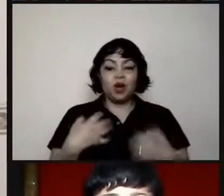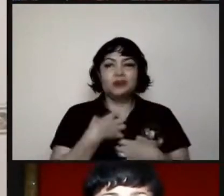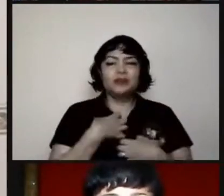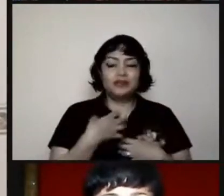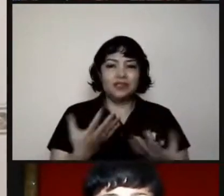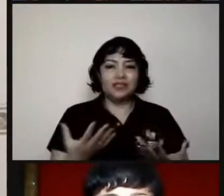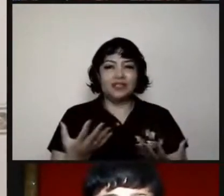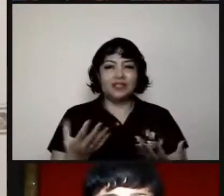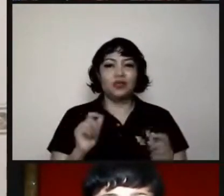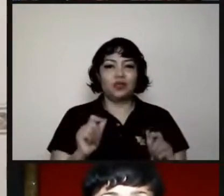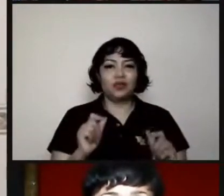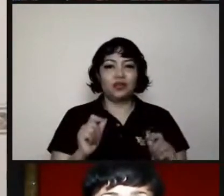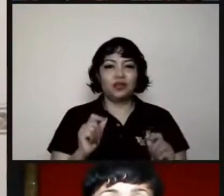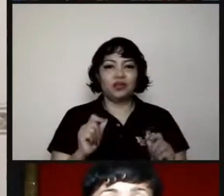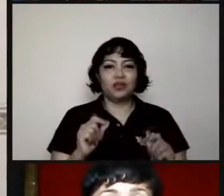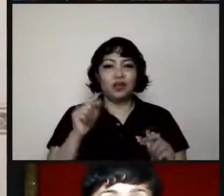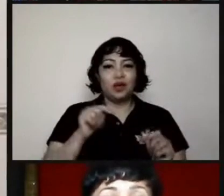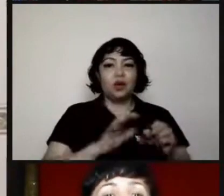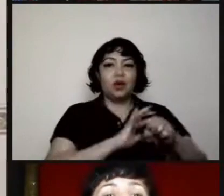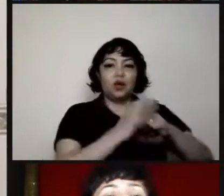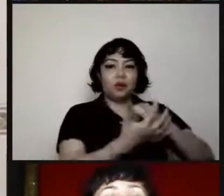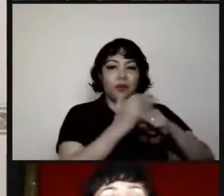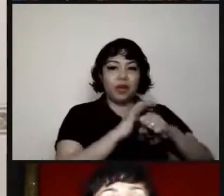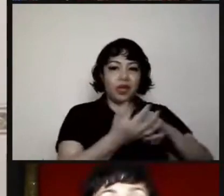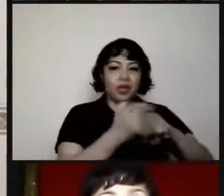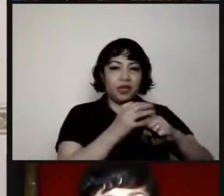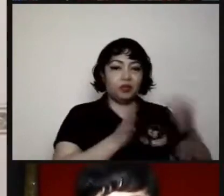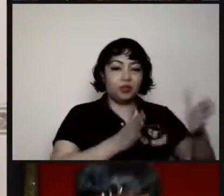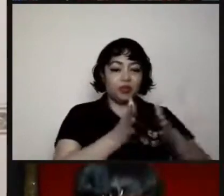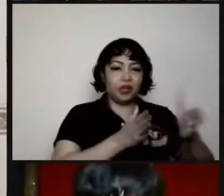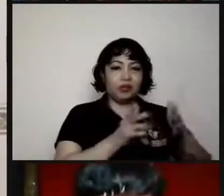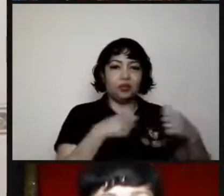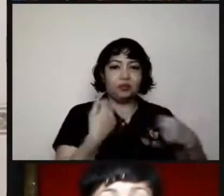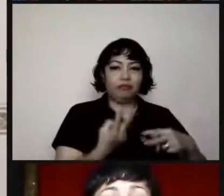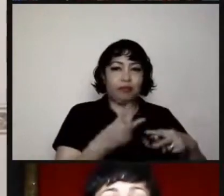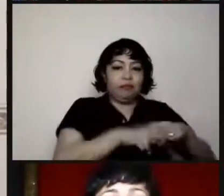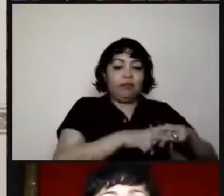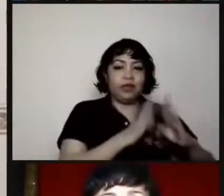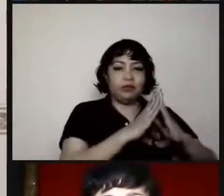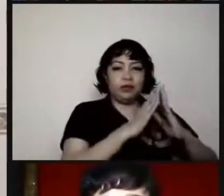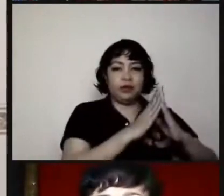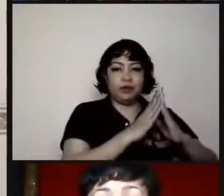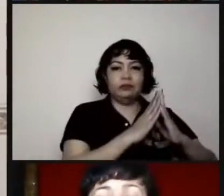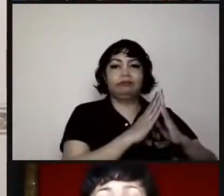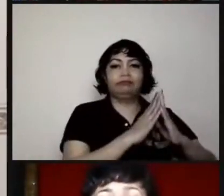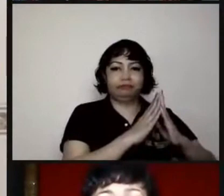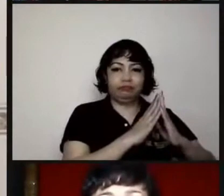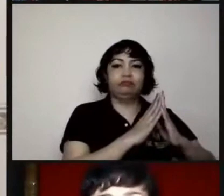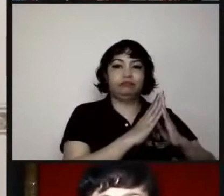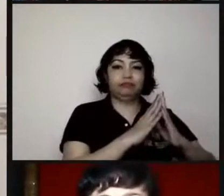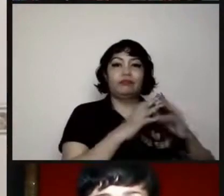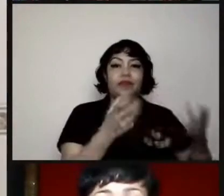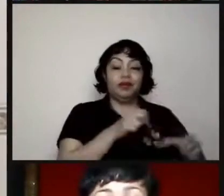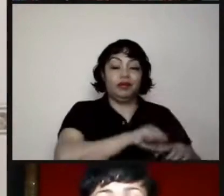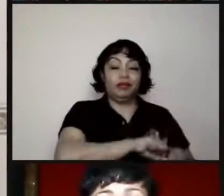questão do período de pandemia que nós tivemos que ficar presos dentro de casa. Então, que independência